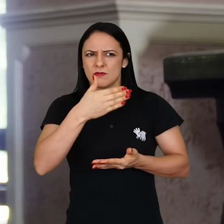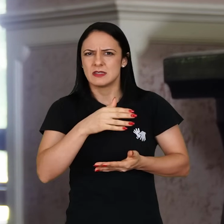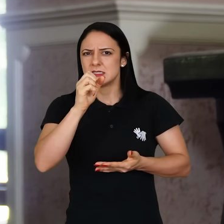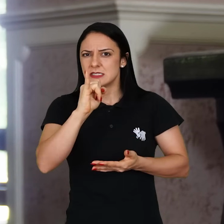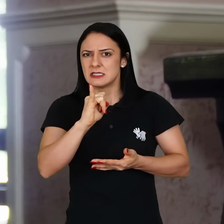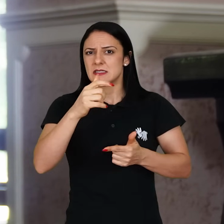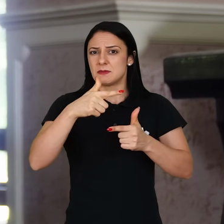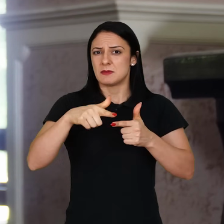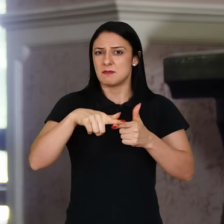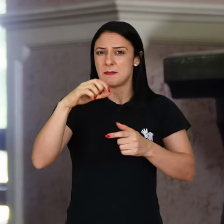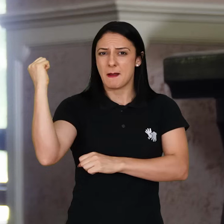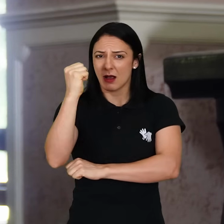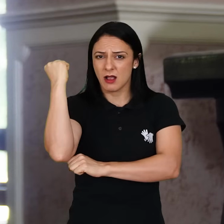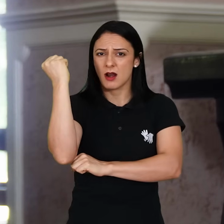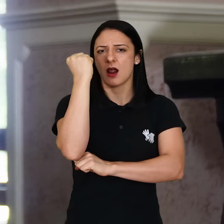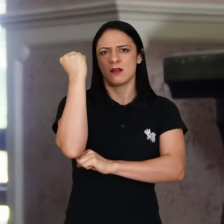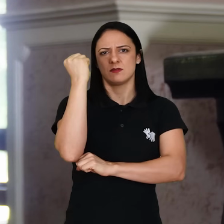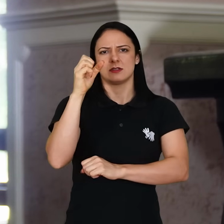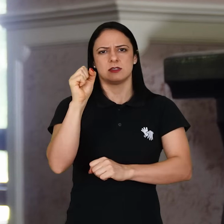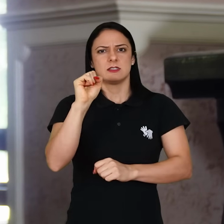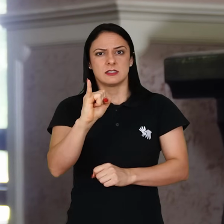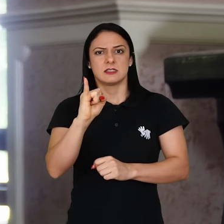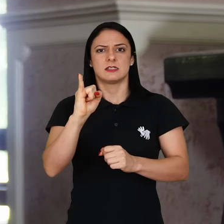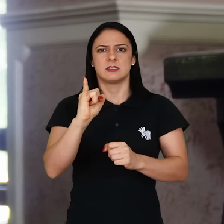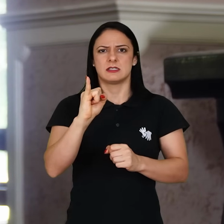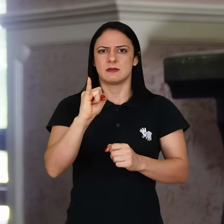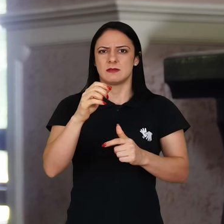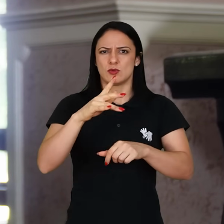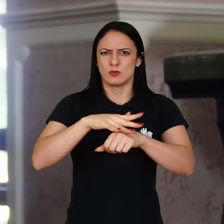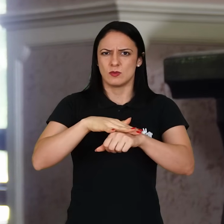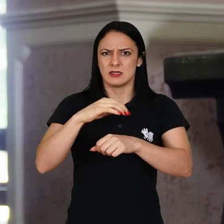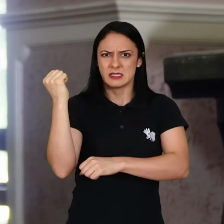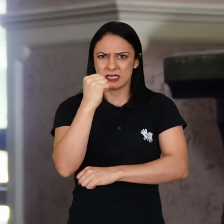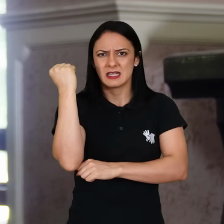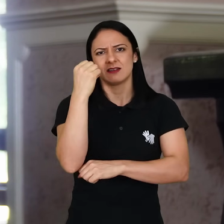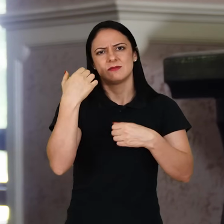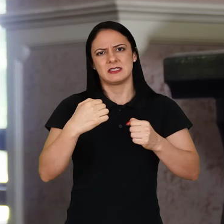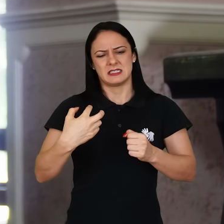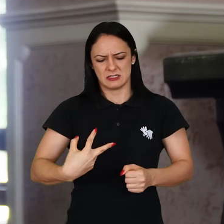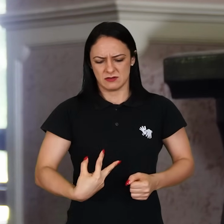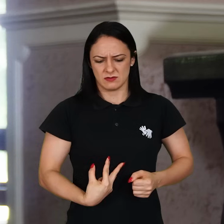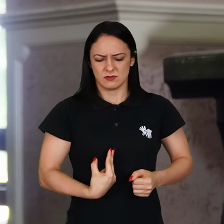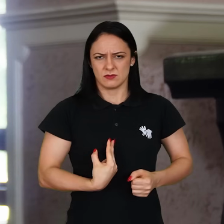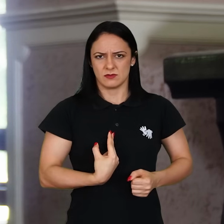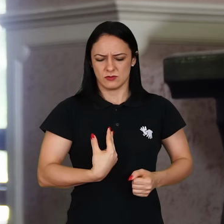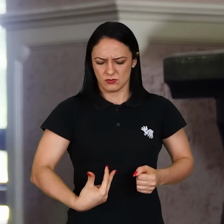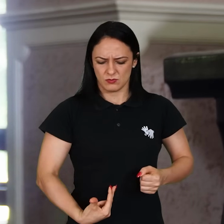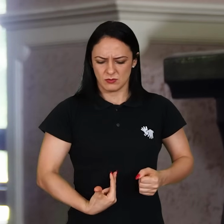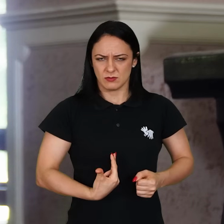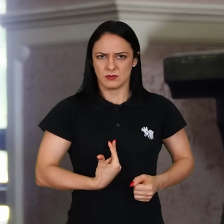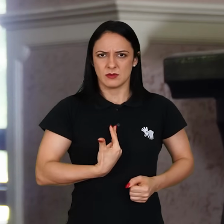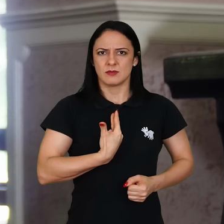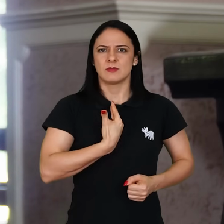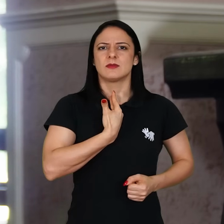com necrose pulmonar. Se realmente ele tiver com necrose pulmonar, é cirurgia de peito aberto, Juliana. É pegar aqui do umbigo e